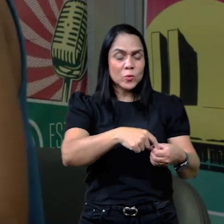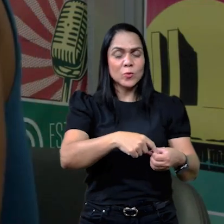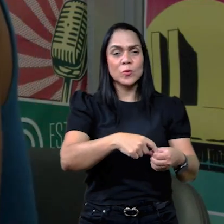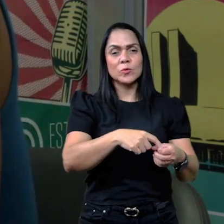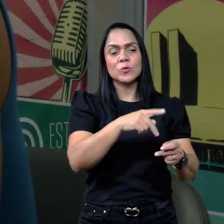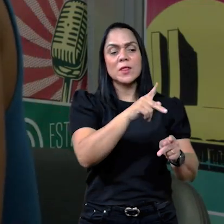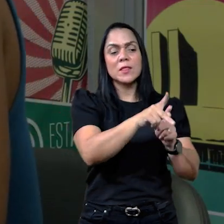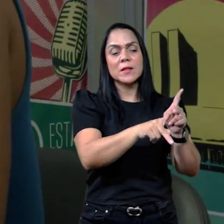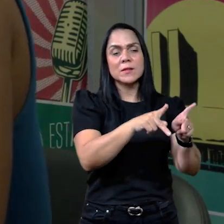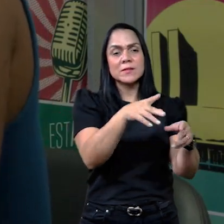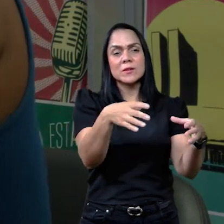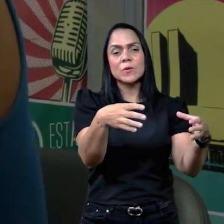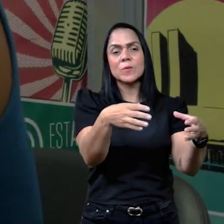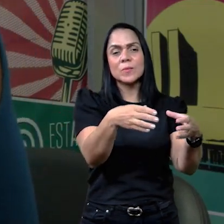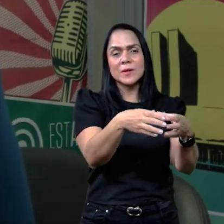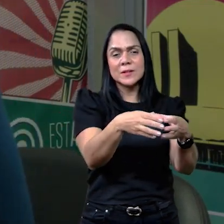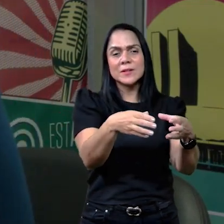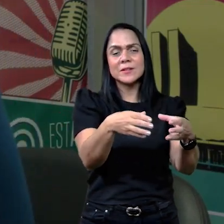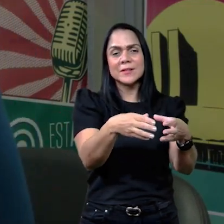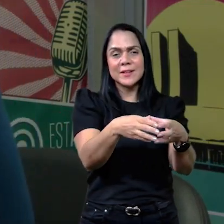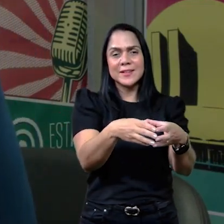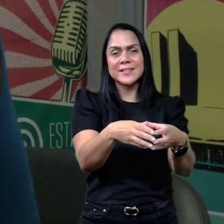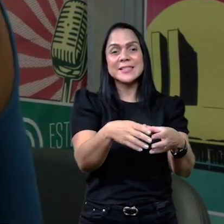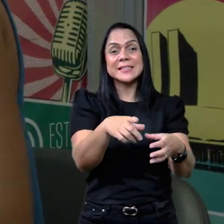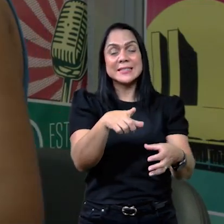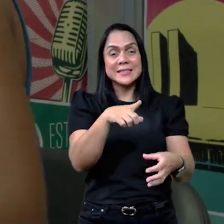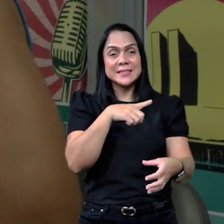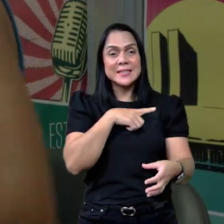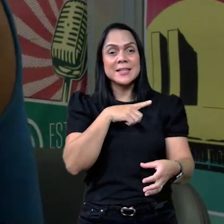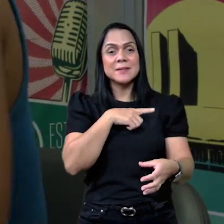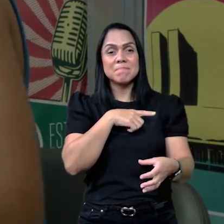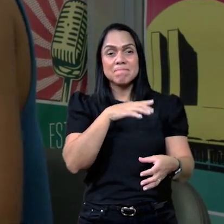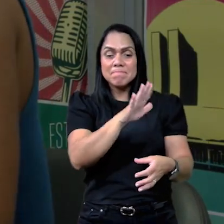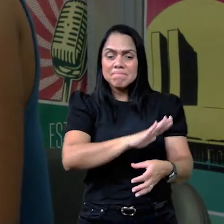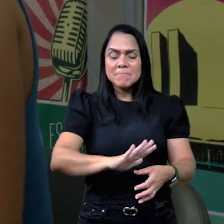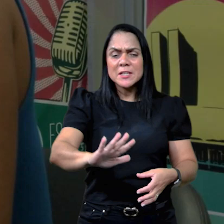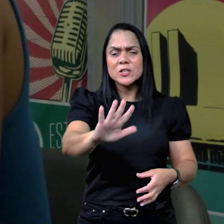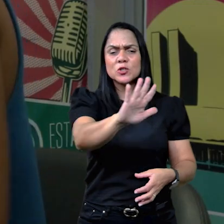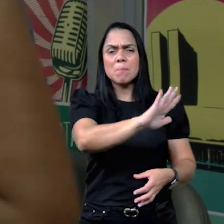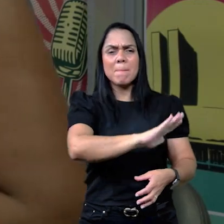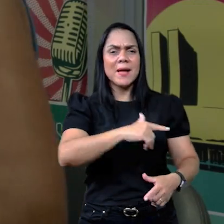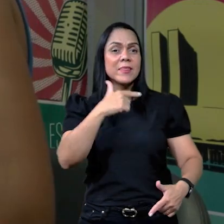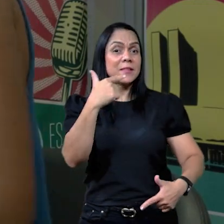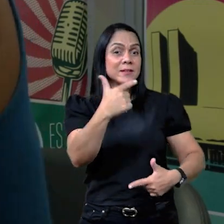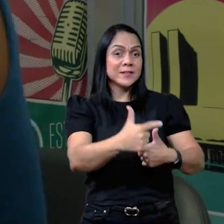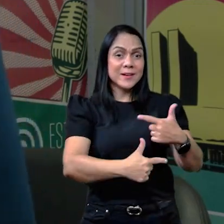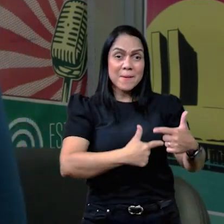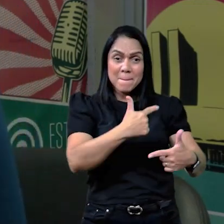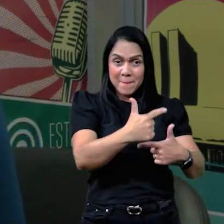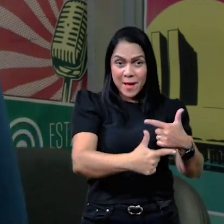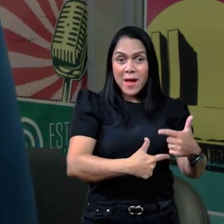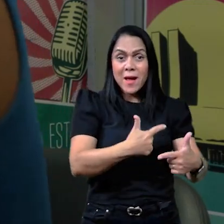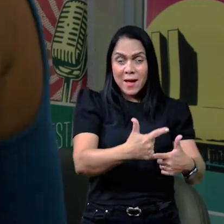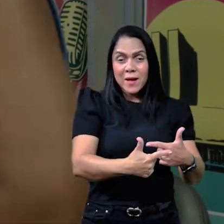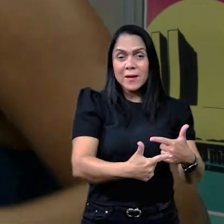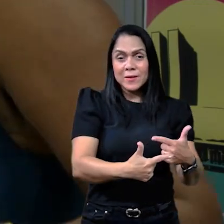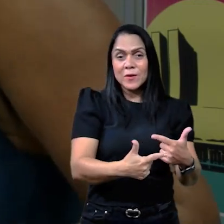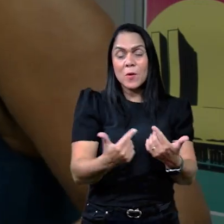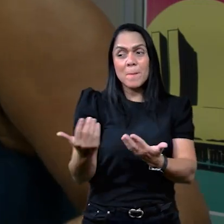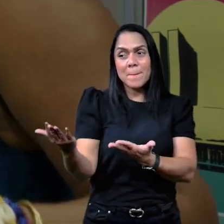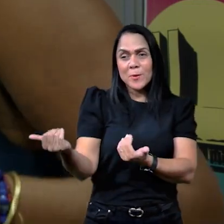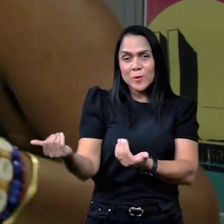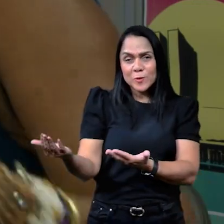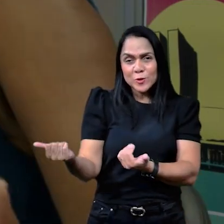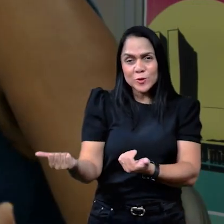que nessas comunidades, né, a gente possa ter espaços mesmo, né, de trabalho, de lugar para esses jovens que